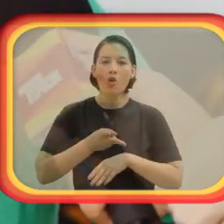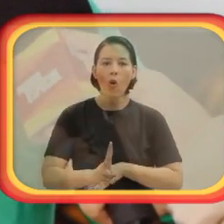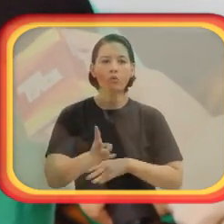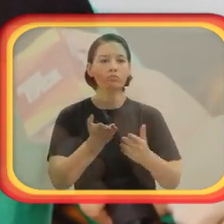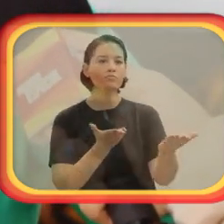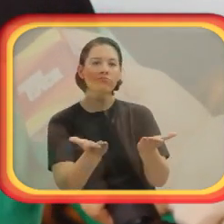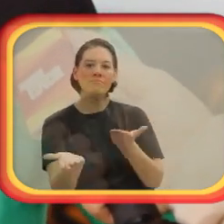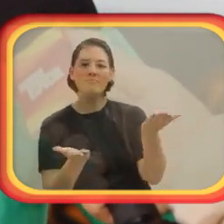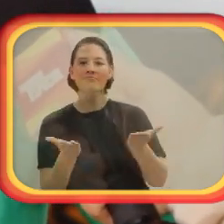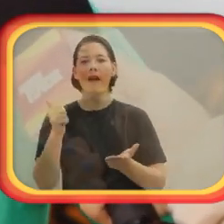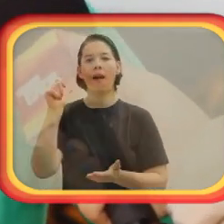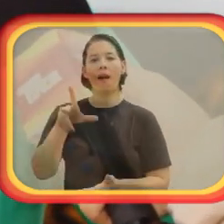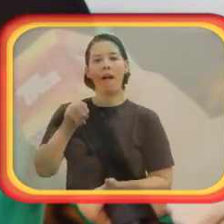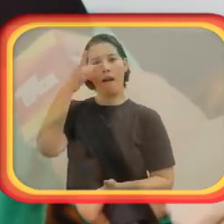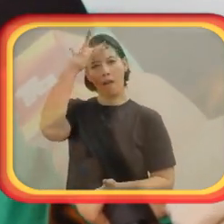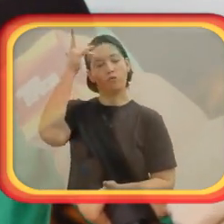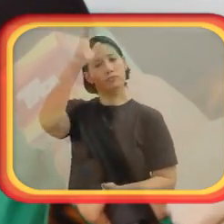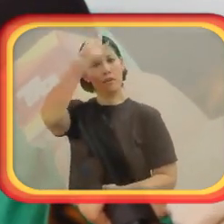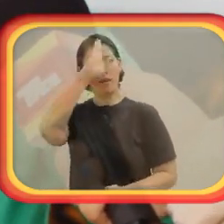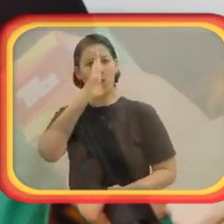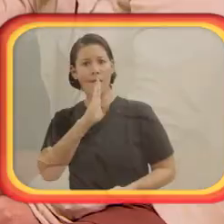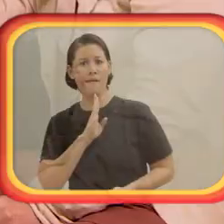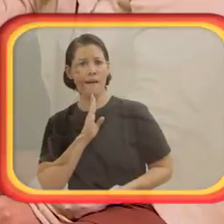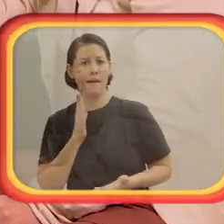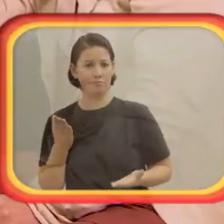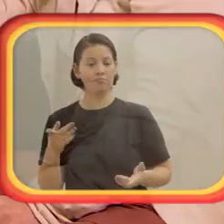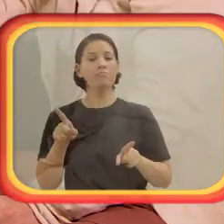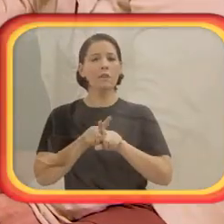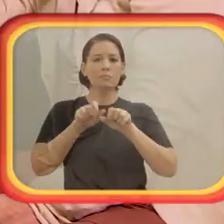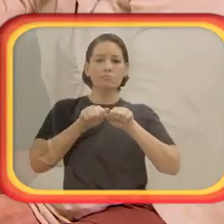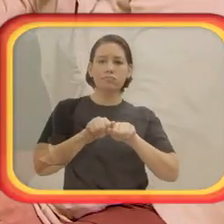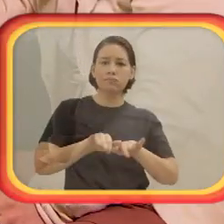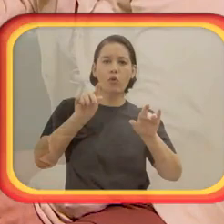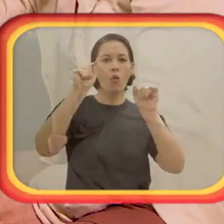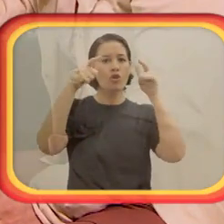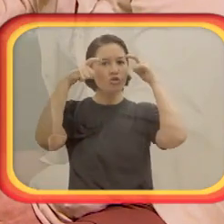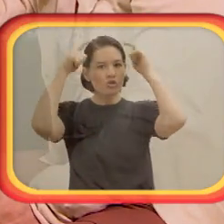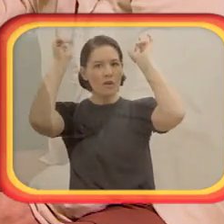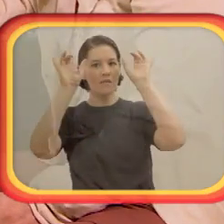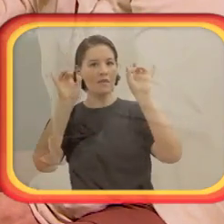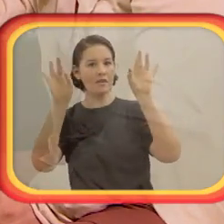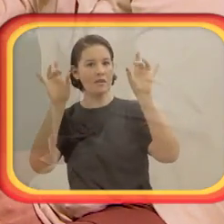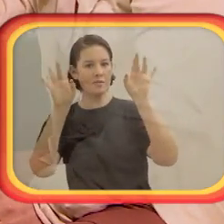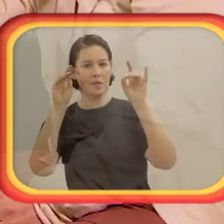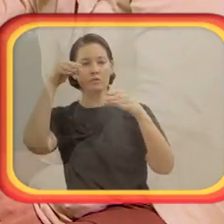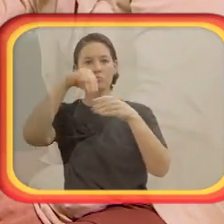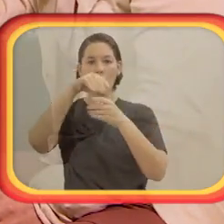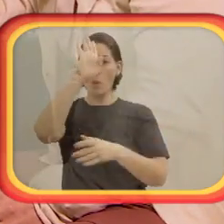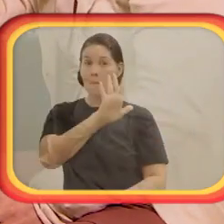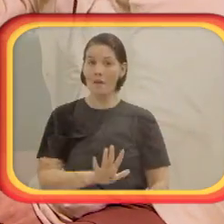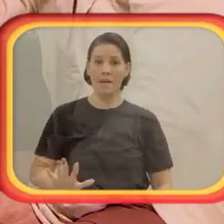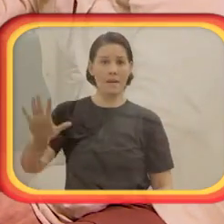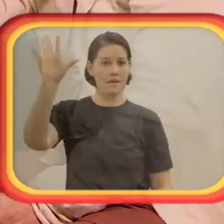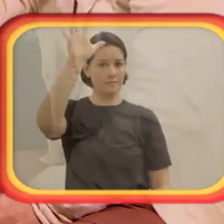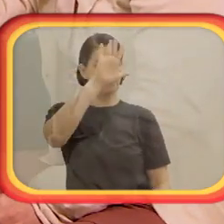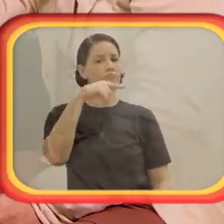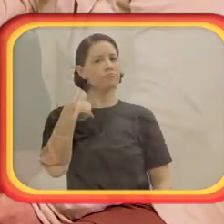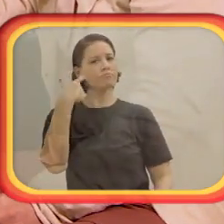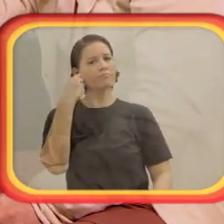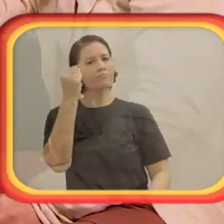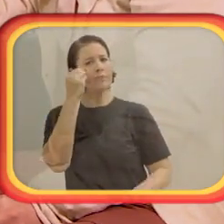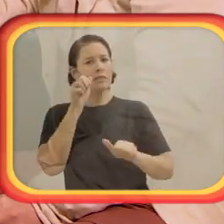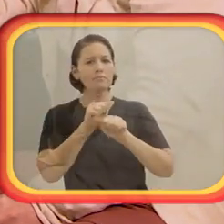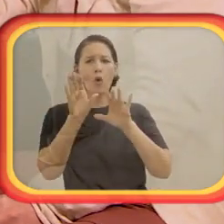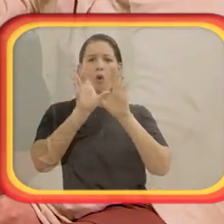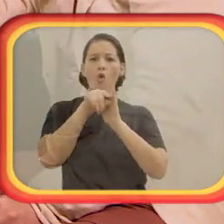em qualquer outro tipo de estabelecimento. A nossa ideia em relação ao café é da gente vender esse